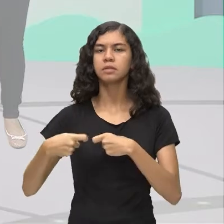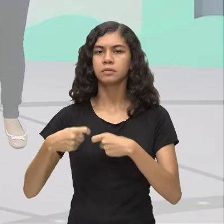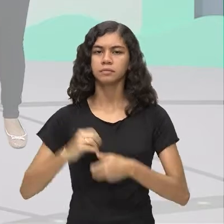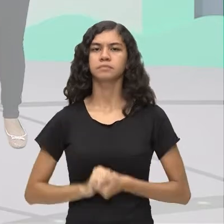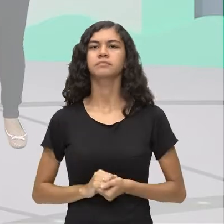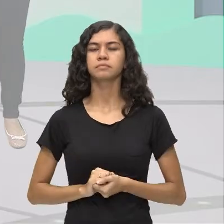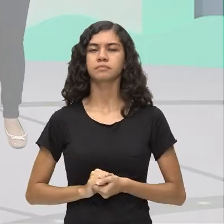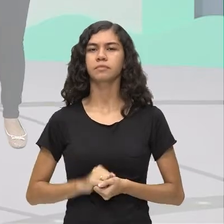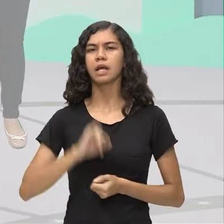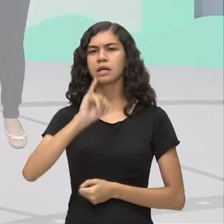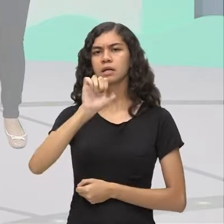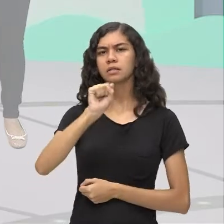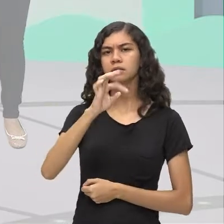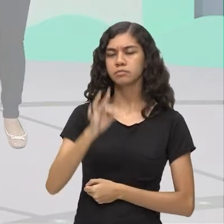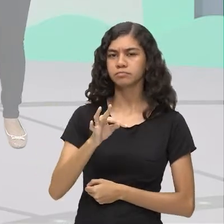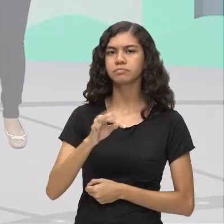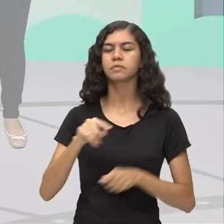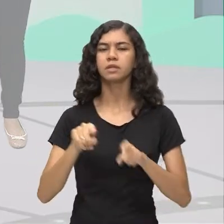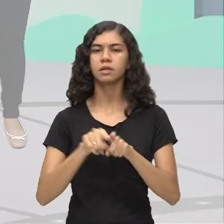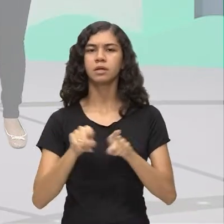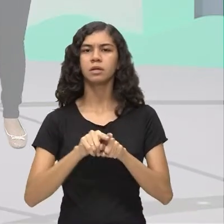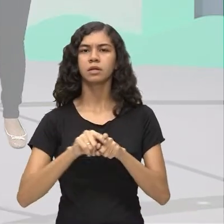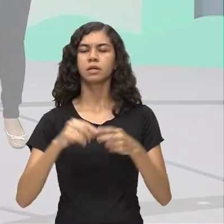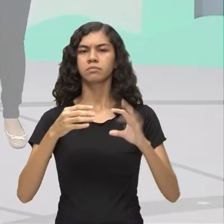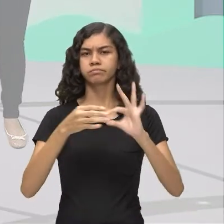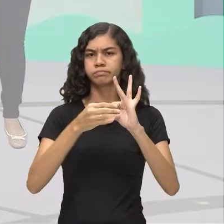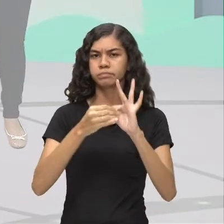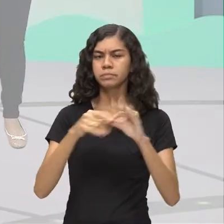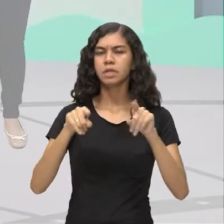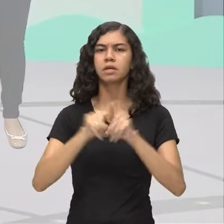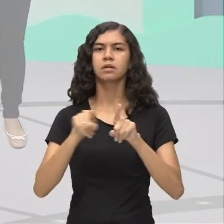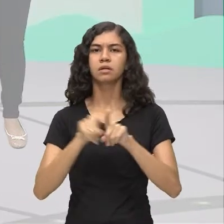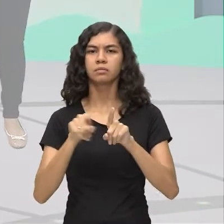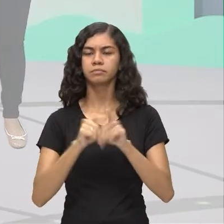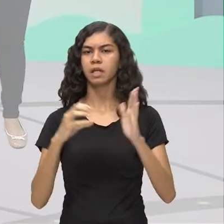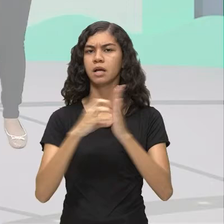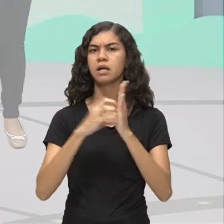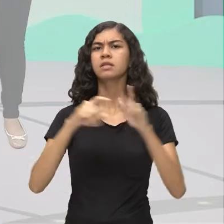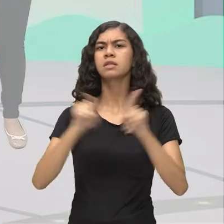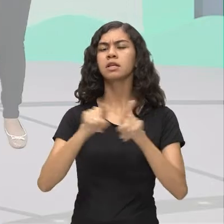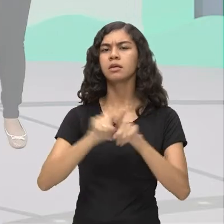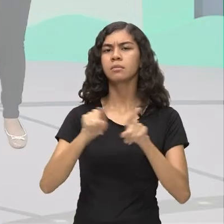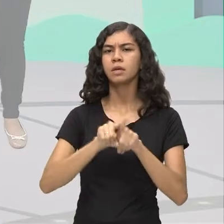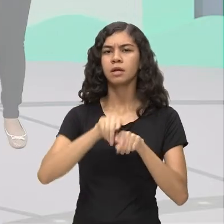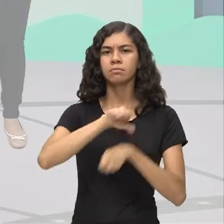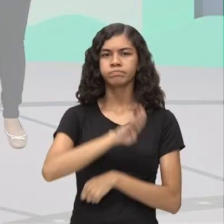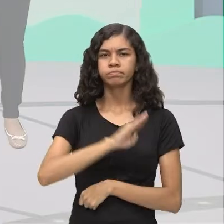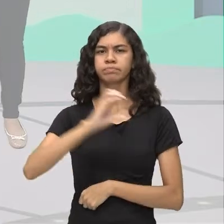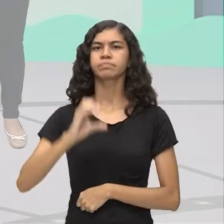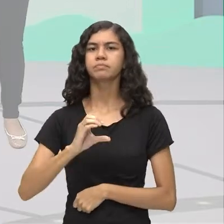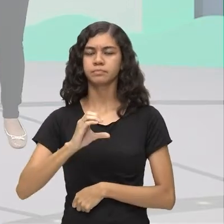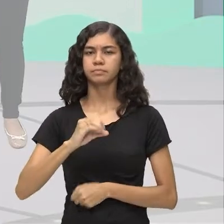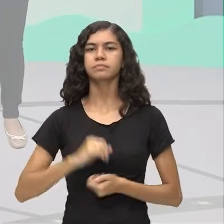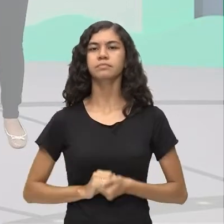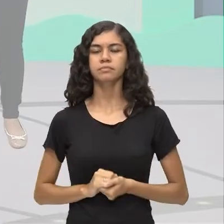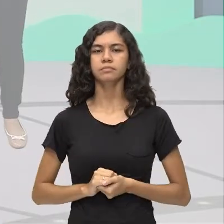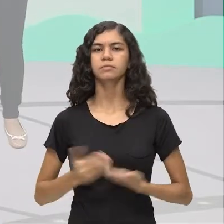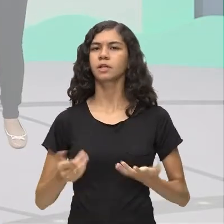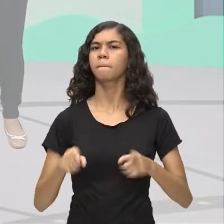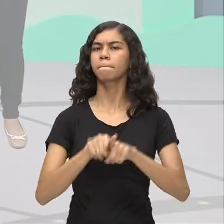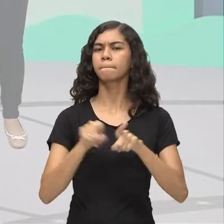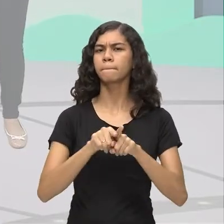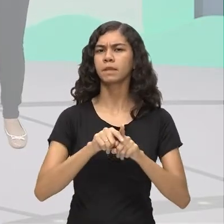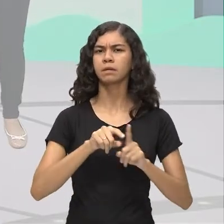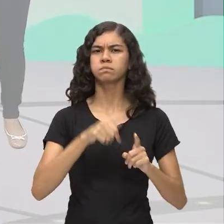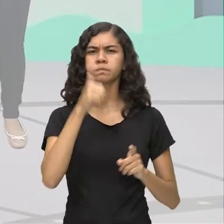as ISTs, do HIV e da AIDS e da hepatite viral, que é a B e a C. Além disso, as mães que estão infectadas